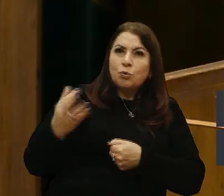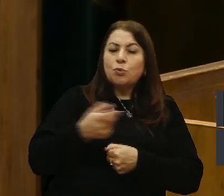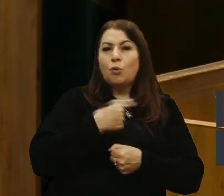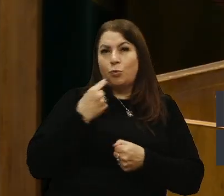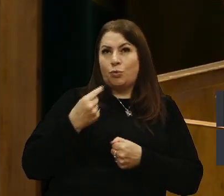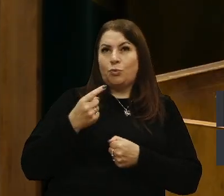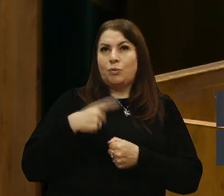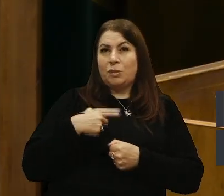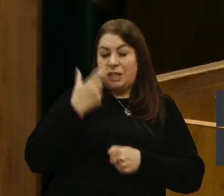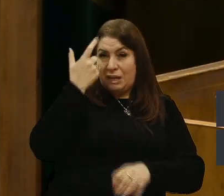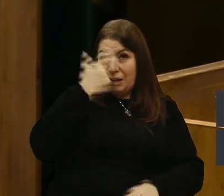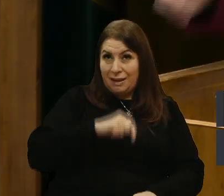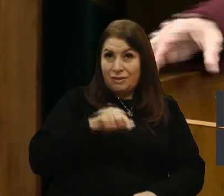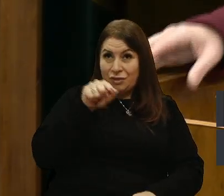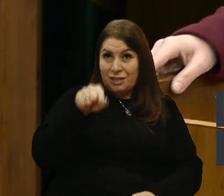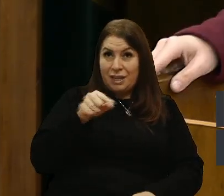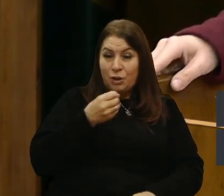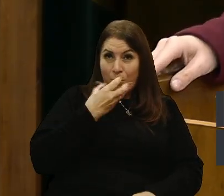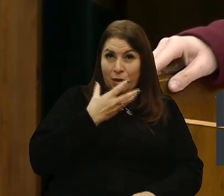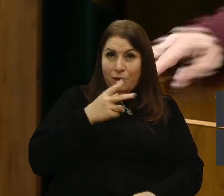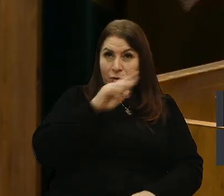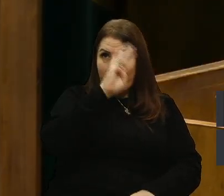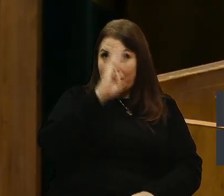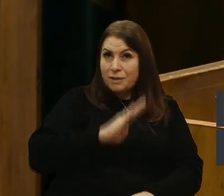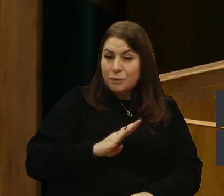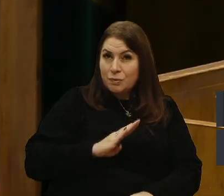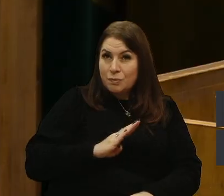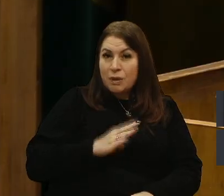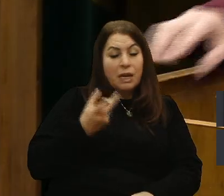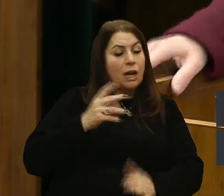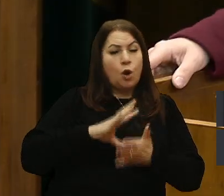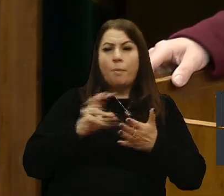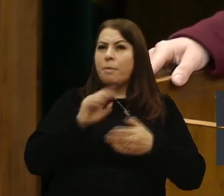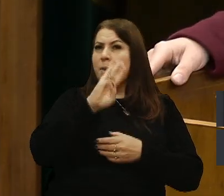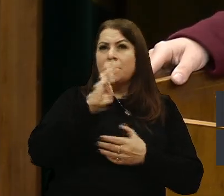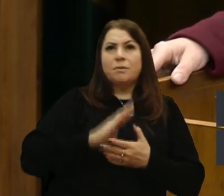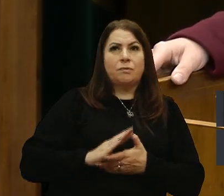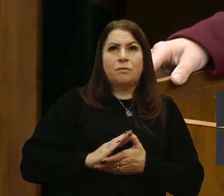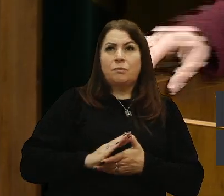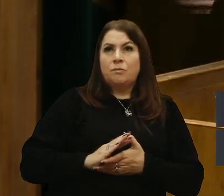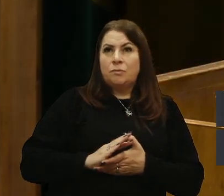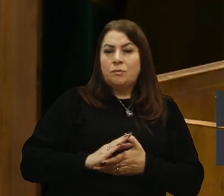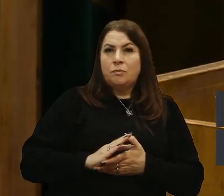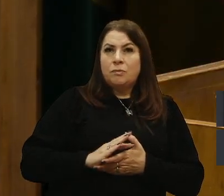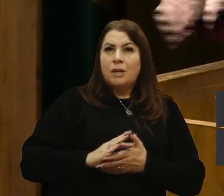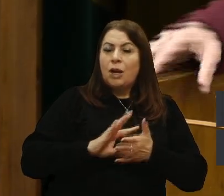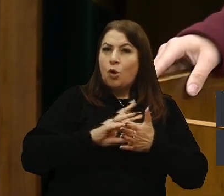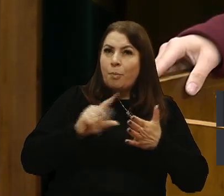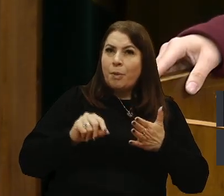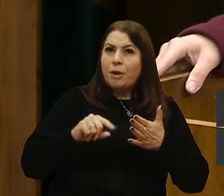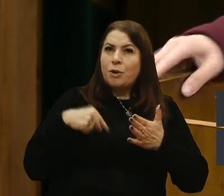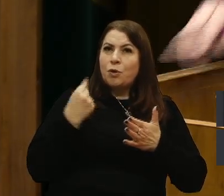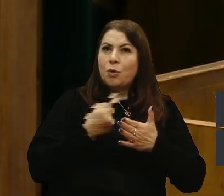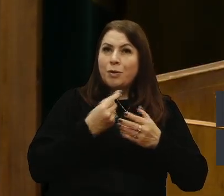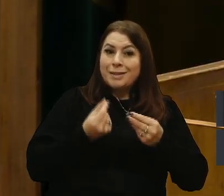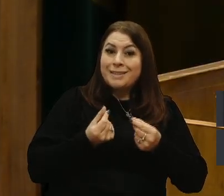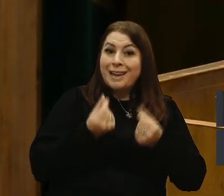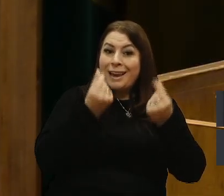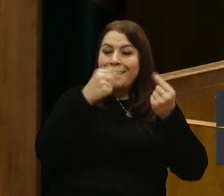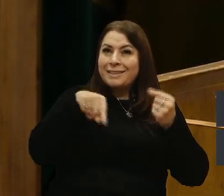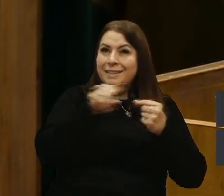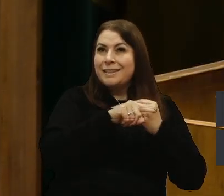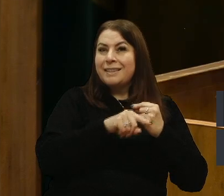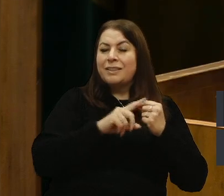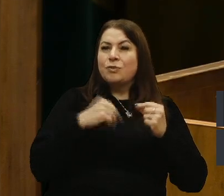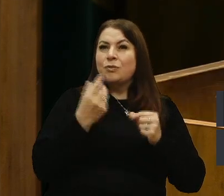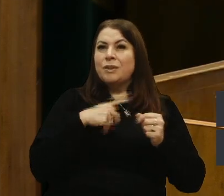E a gente acha que eles querem o bem do Brasil. Eles querem roubar o Brasil. Querem roubar as nossas riquezas, roubar tudo